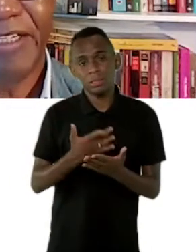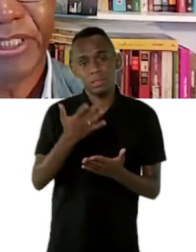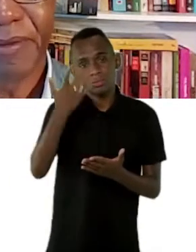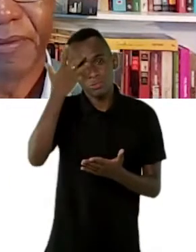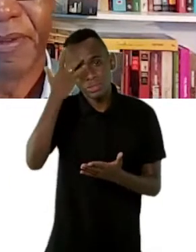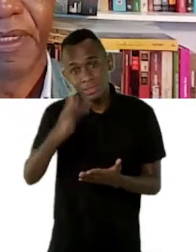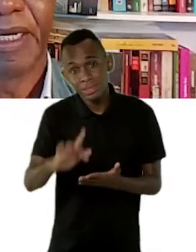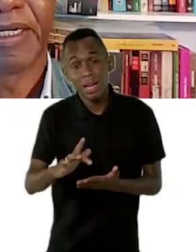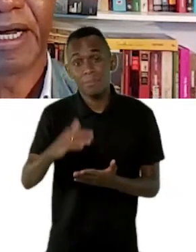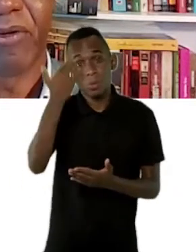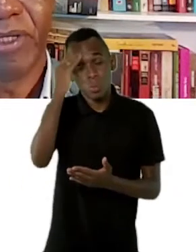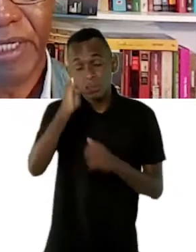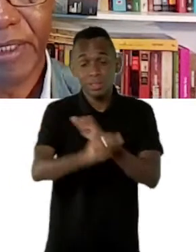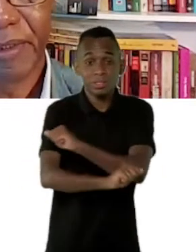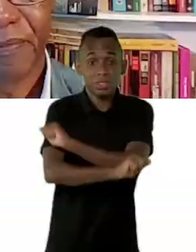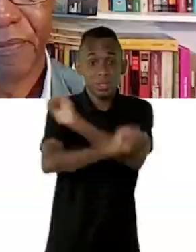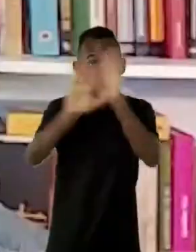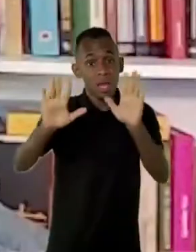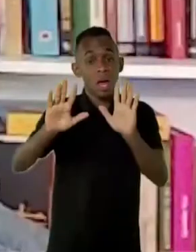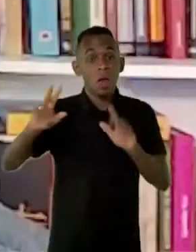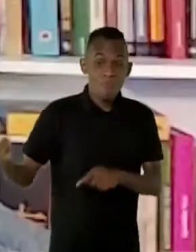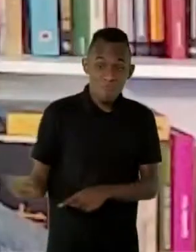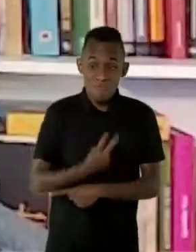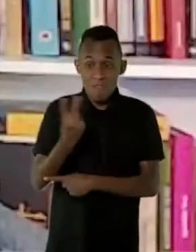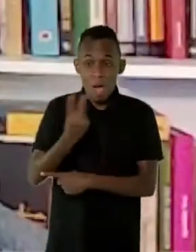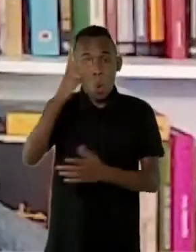Não entende que a Carolina